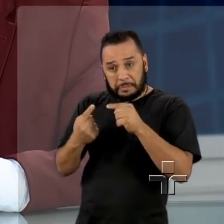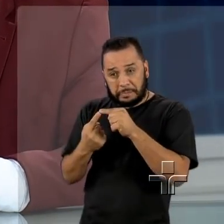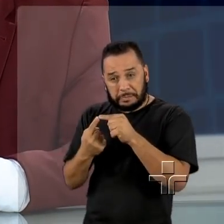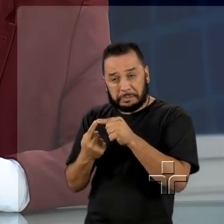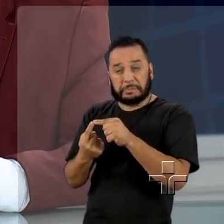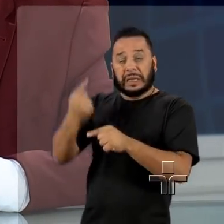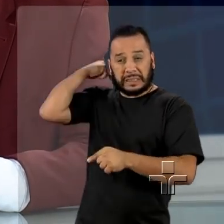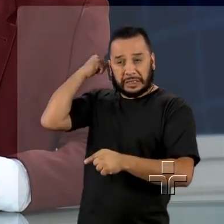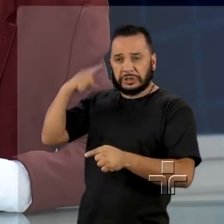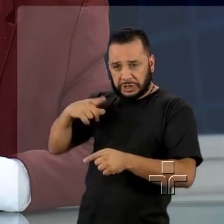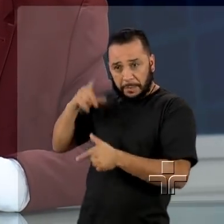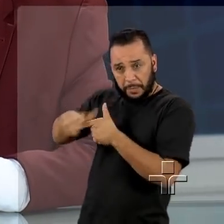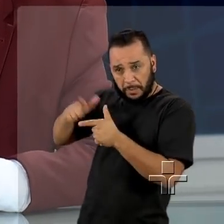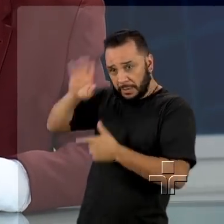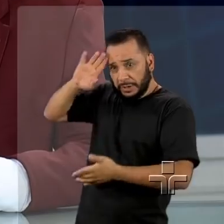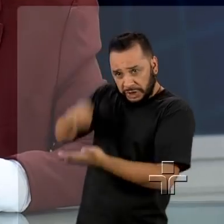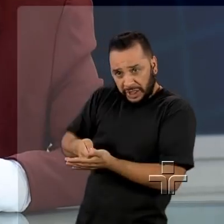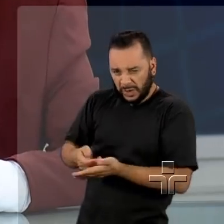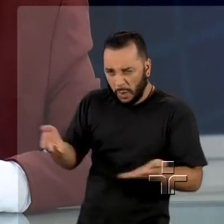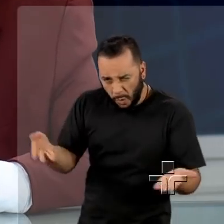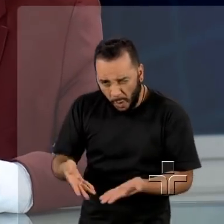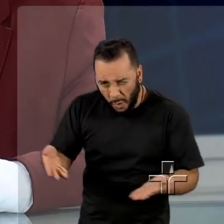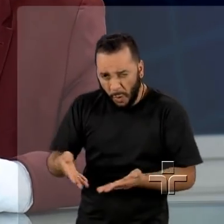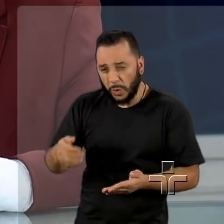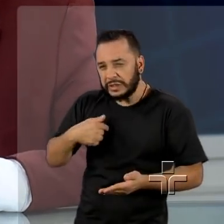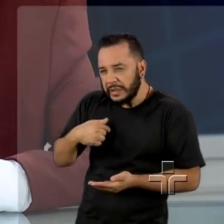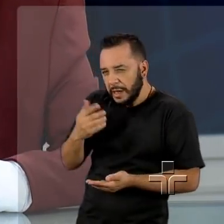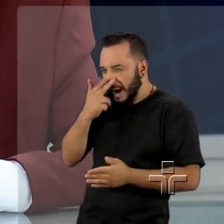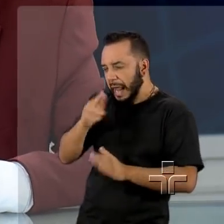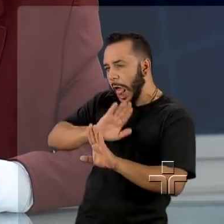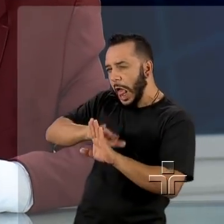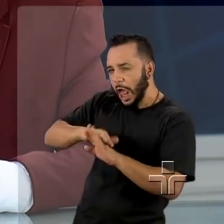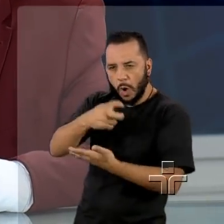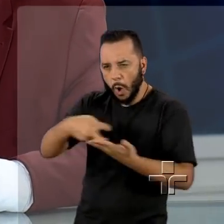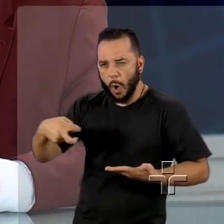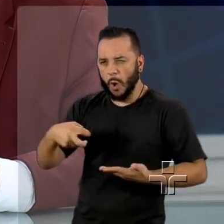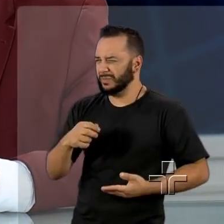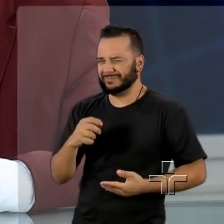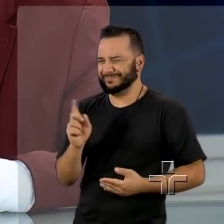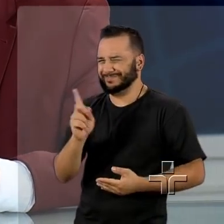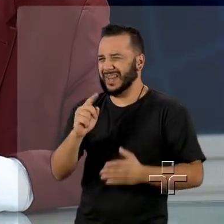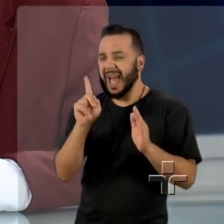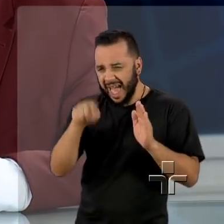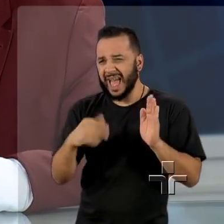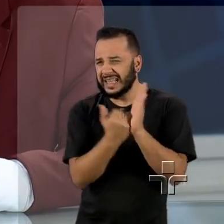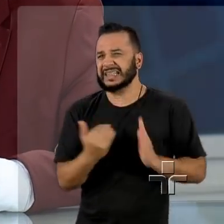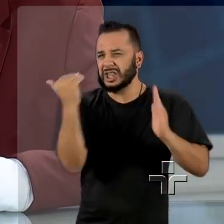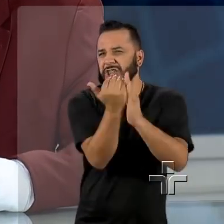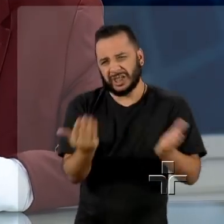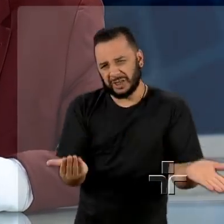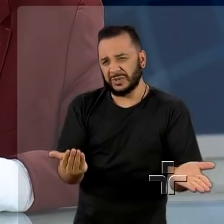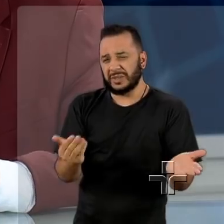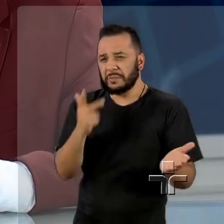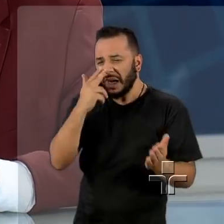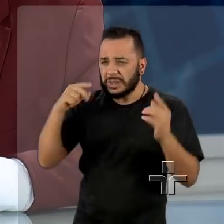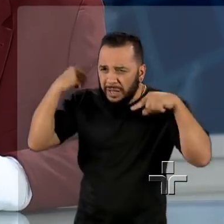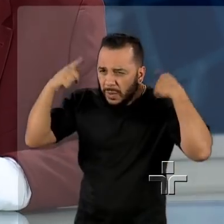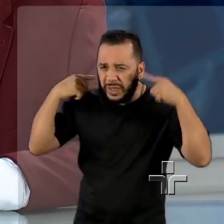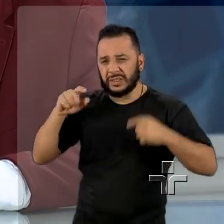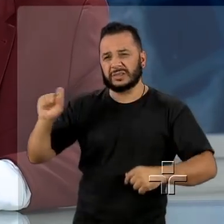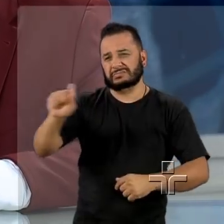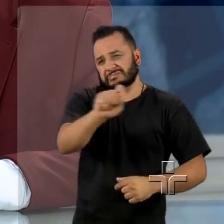peças, me parece absolutamente natural que, nesse momento, ele chame os pré-candidatos e converse com os pré-candidatos. Então, existe